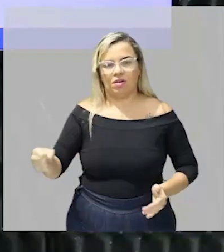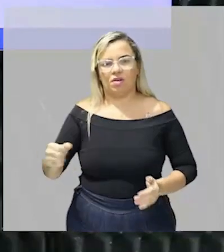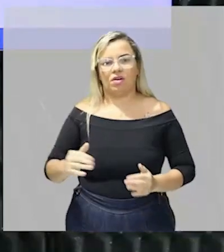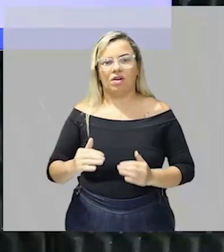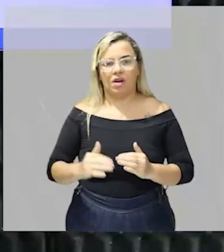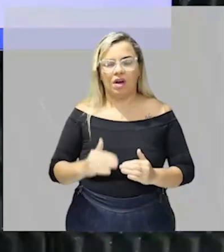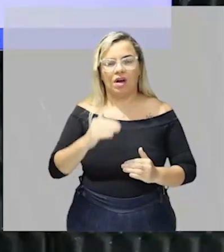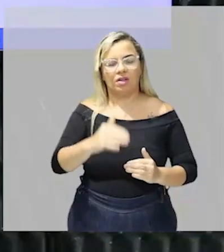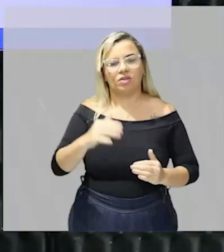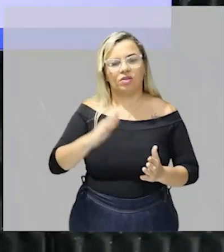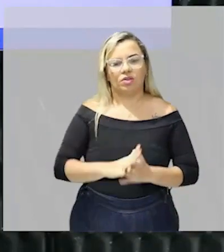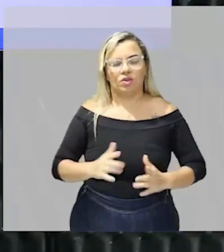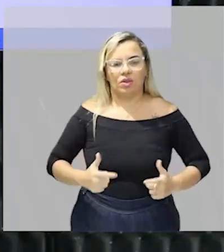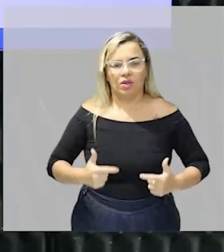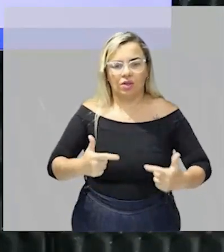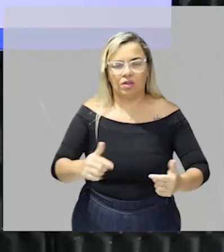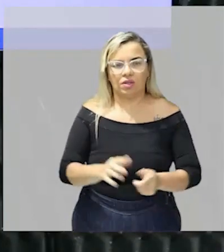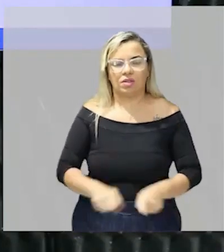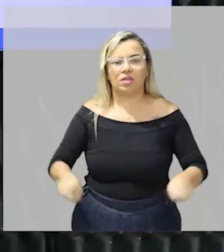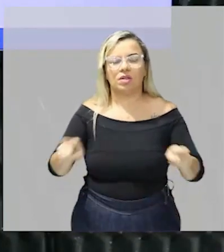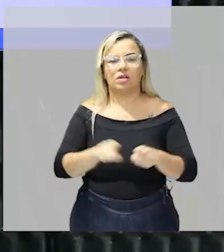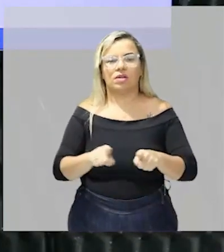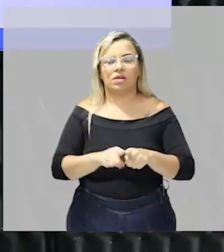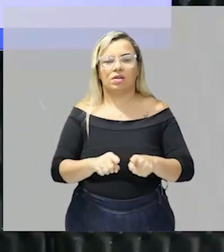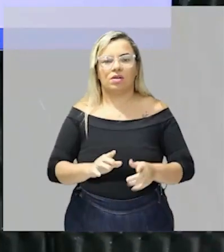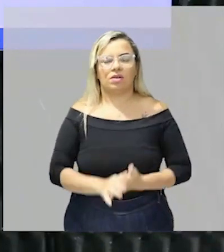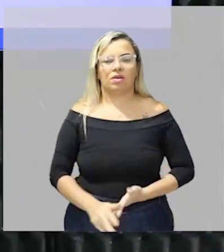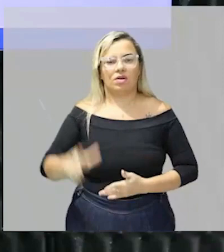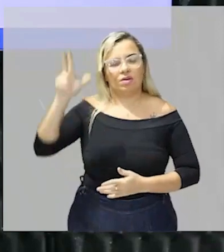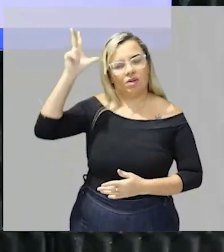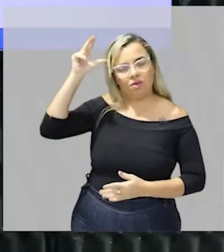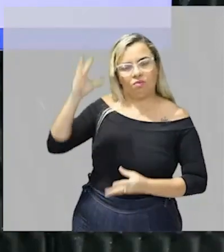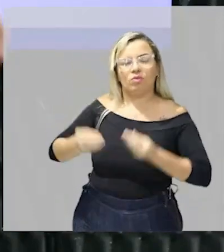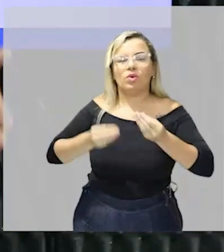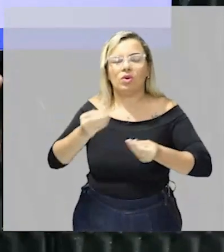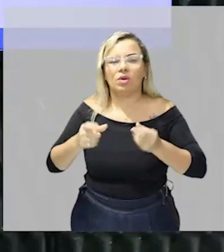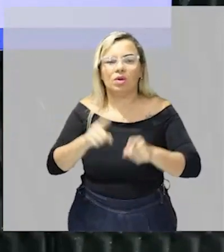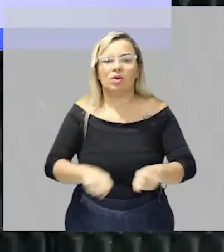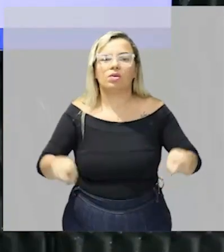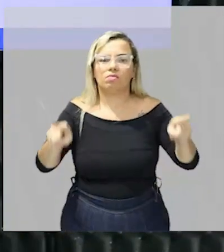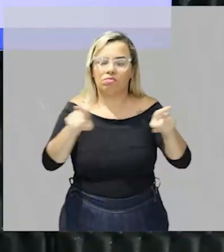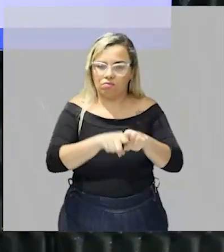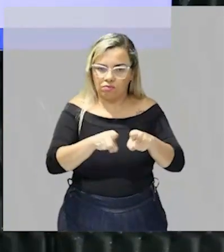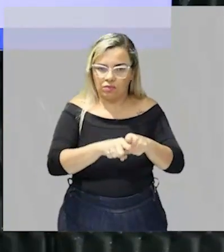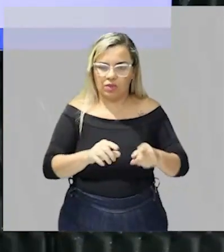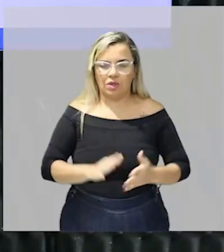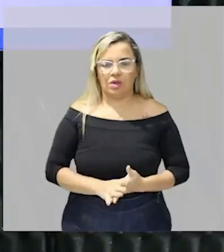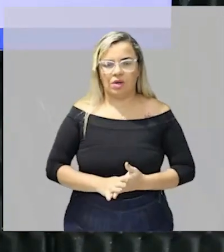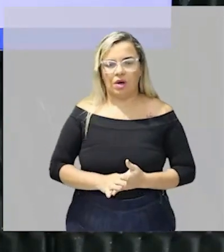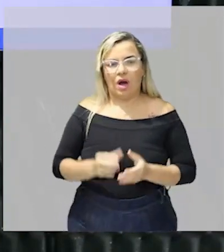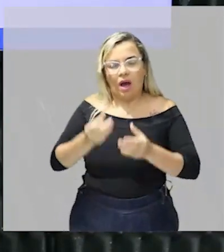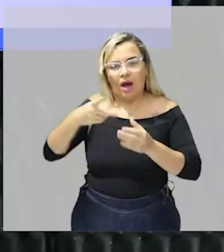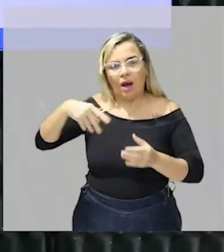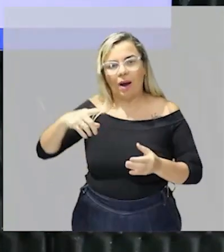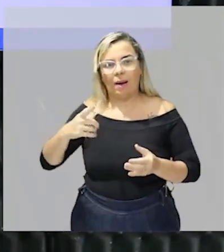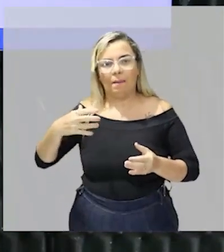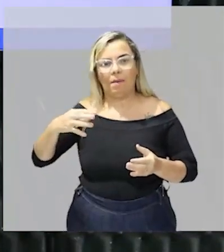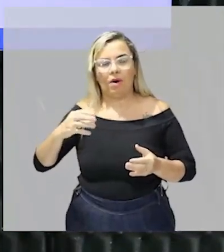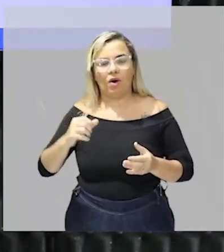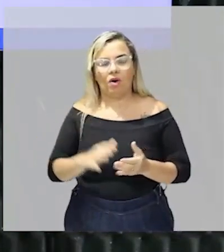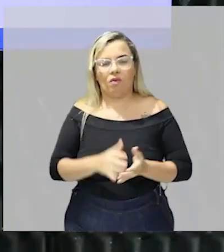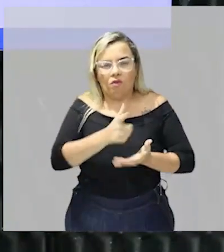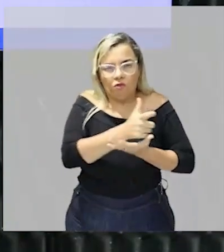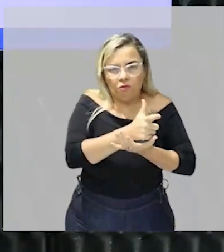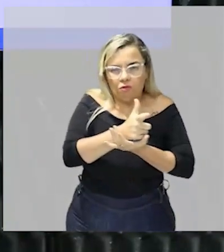superioridade bélica, como o cavalo, como basicamente a pólvora, eles usaram